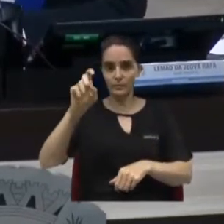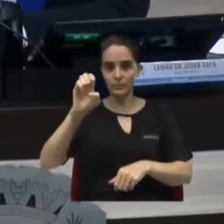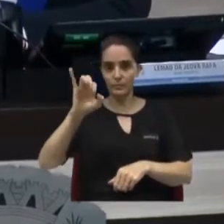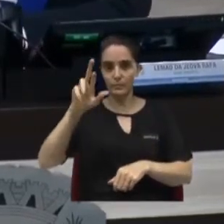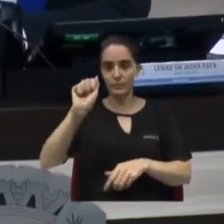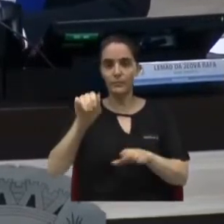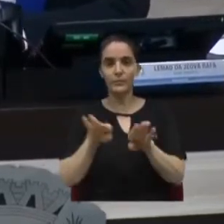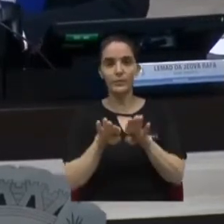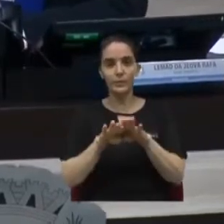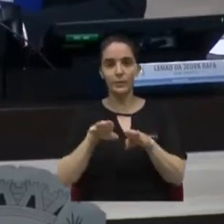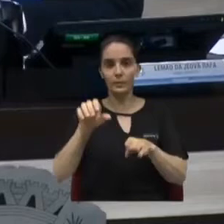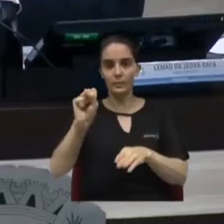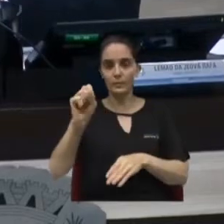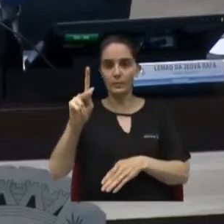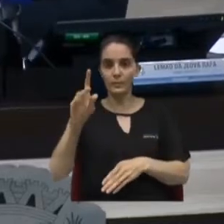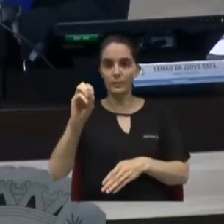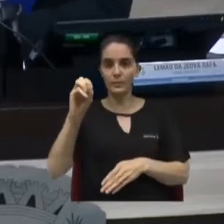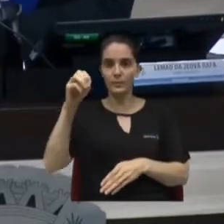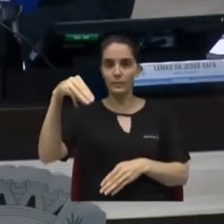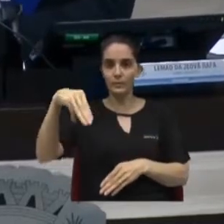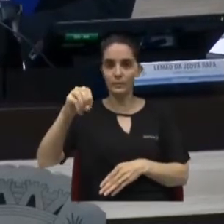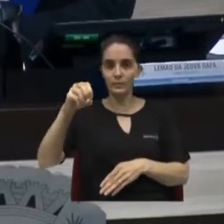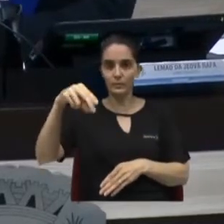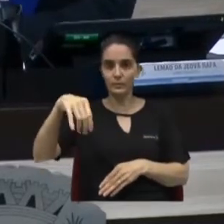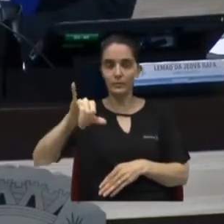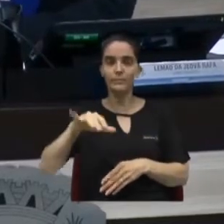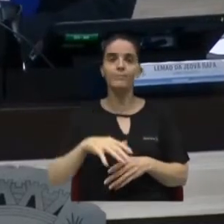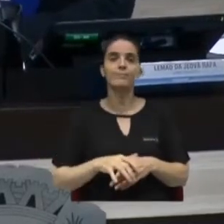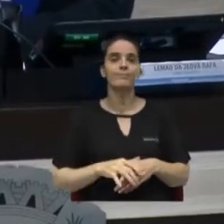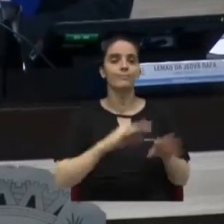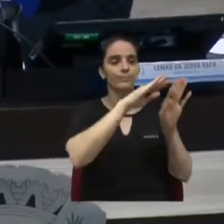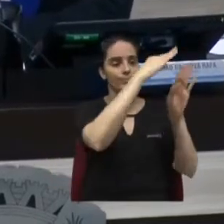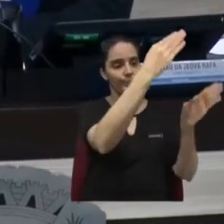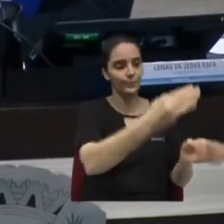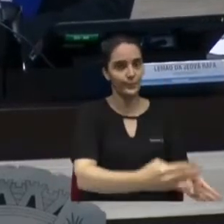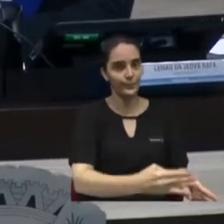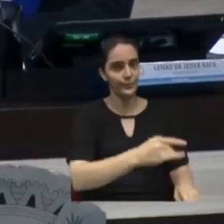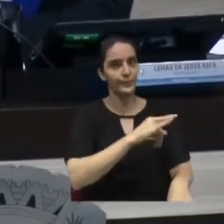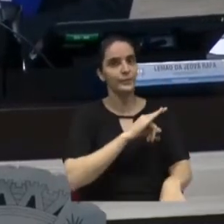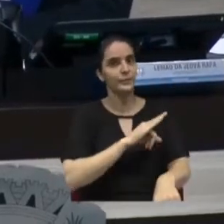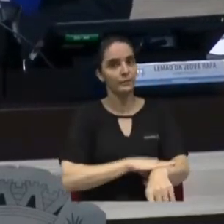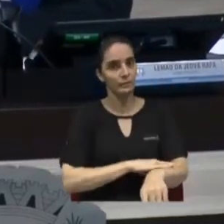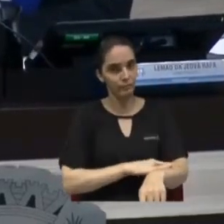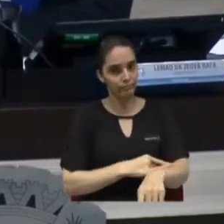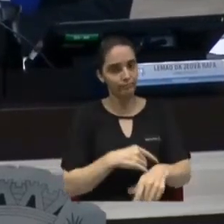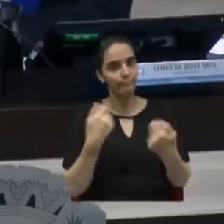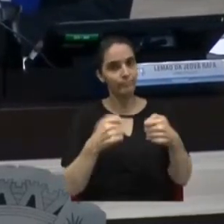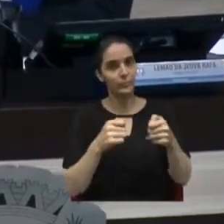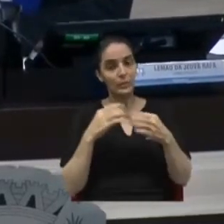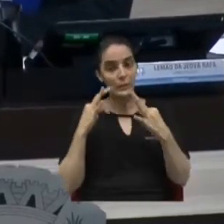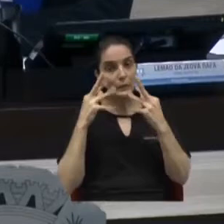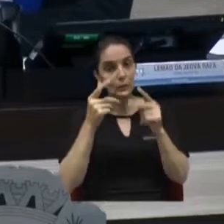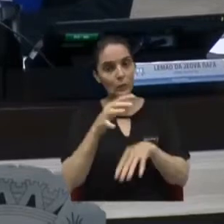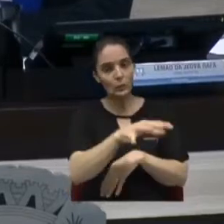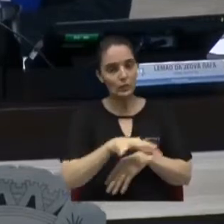que nós estávamos conversando, Emir, colocou numa praça, acaba sendo colocar em todas, mas é de suma